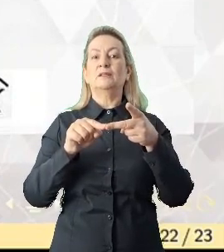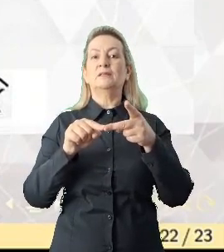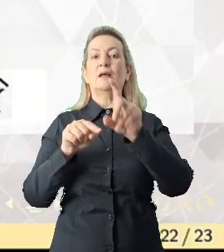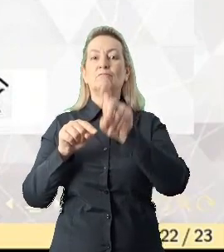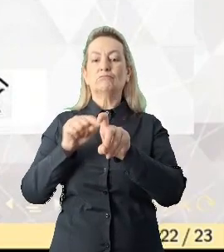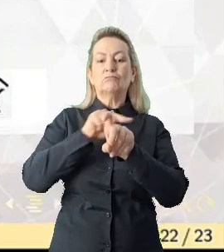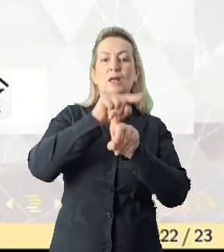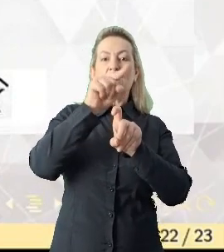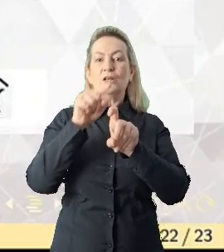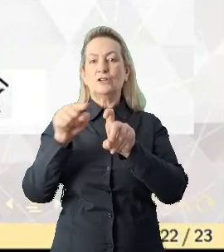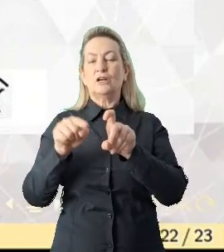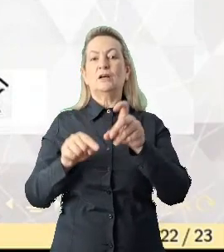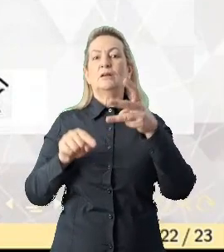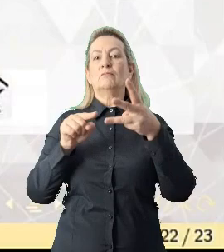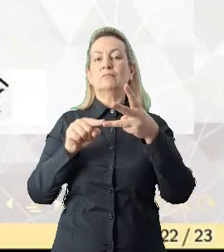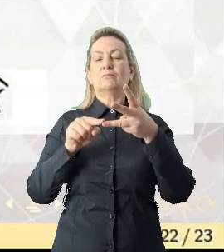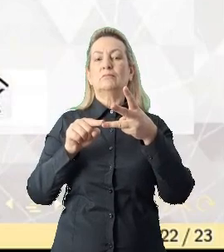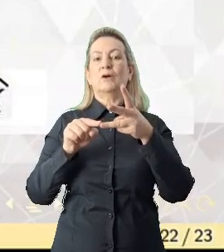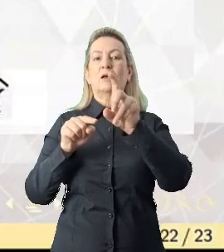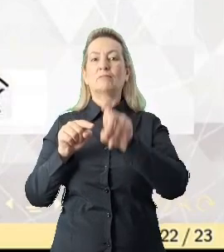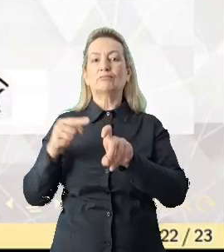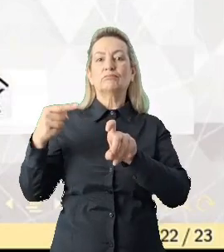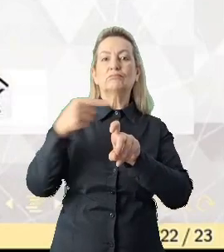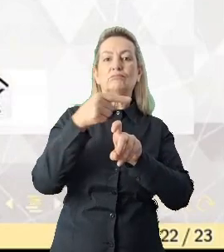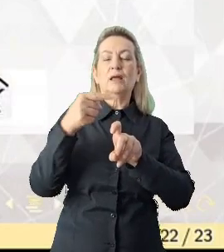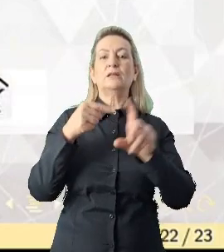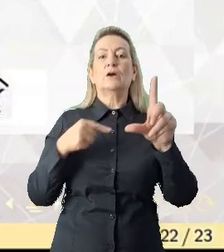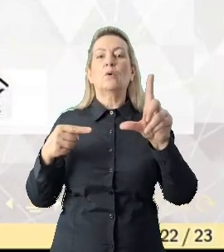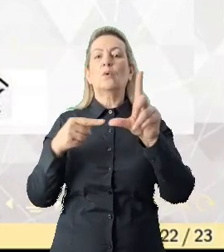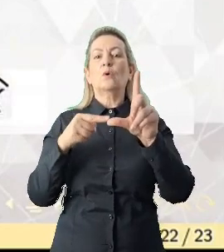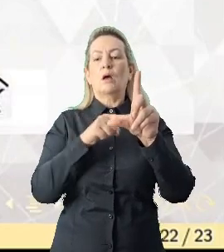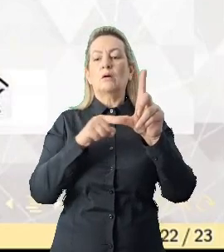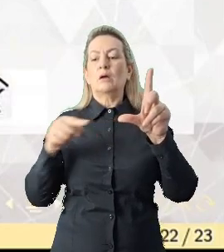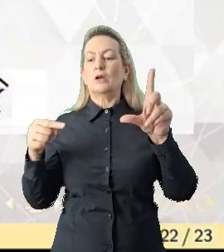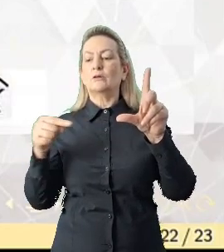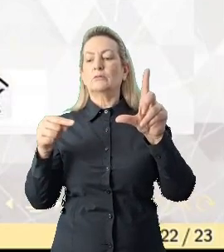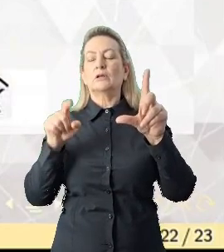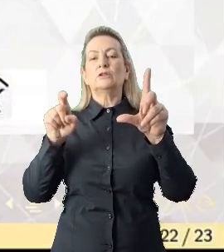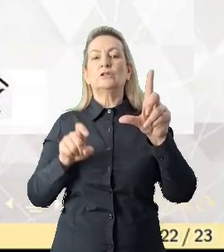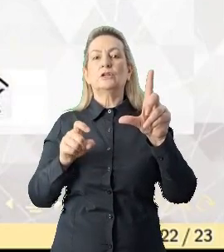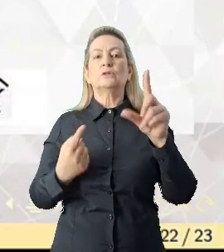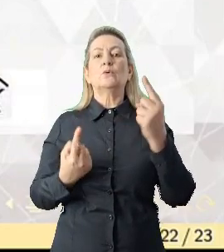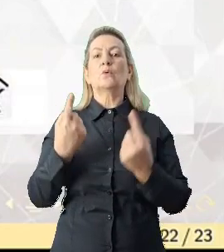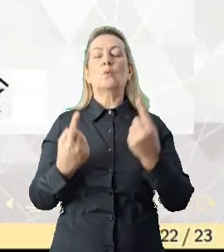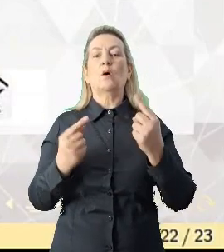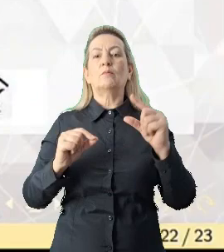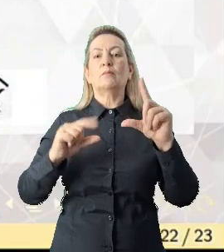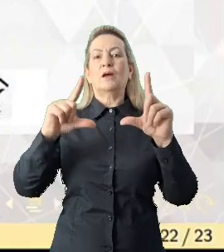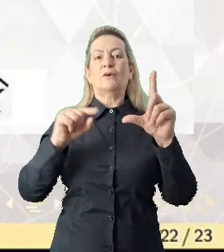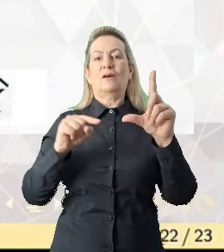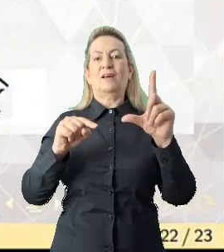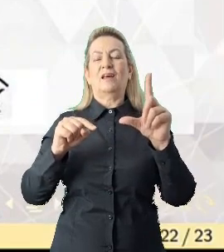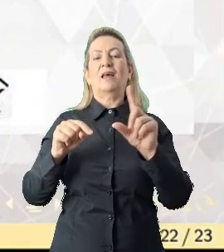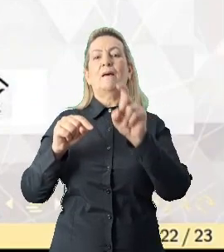Depois você vai ter na sequência a mediana e depois a média. Quem que tem o maior valor em relação ao eixo